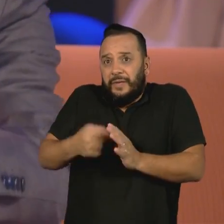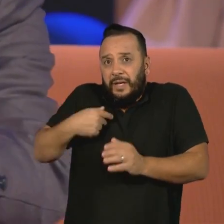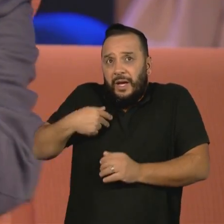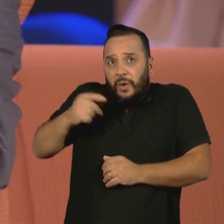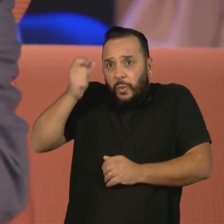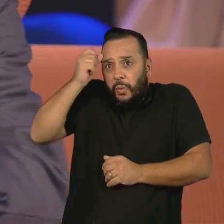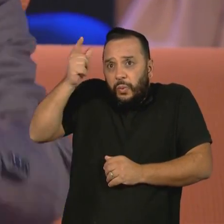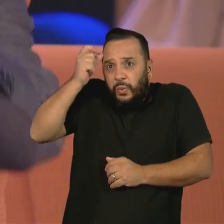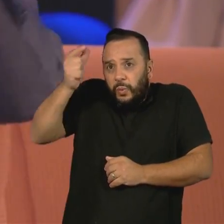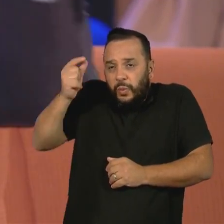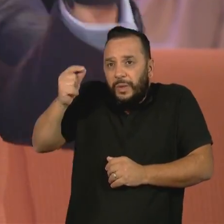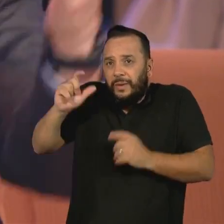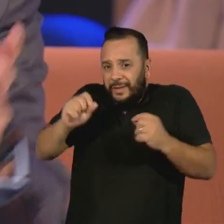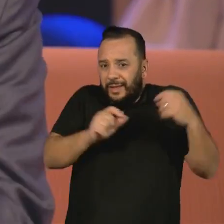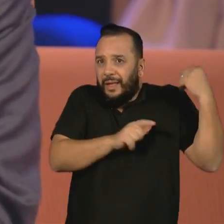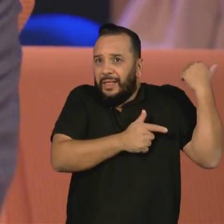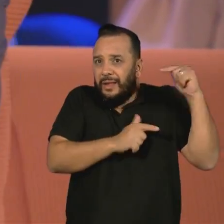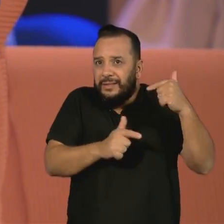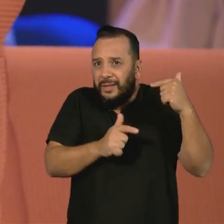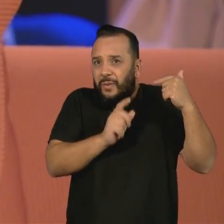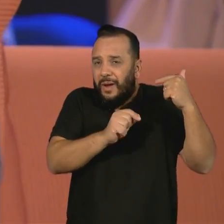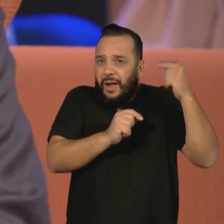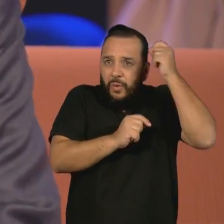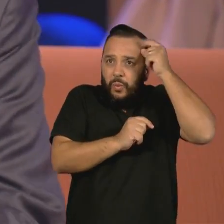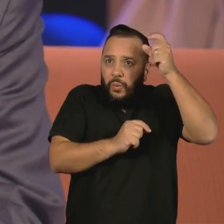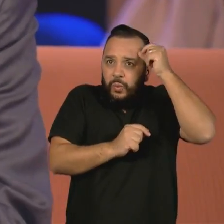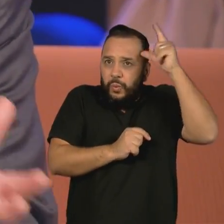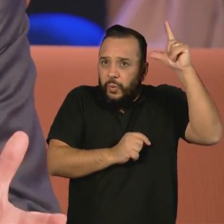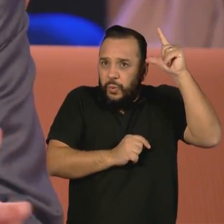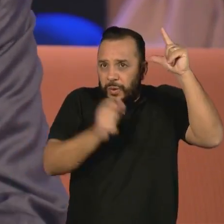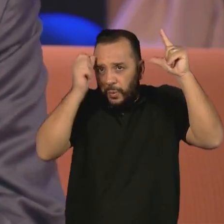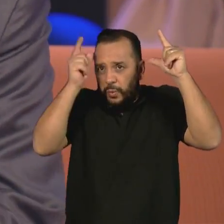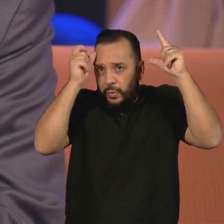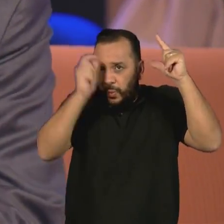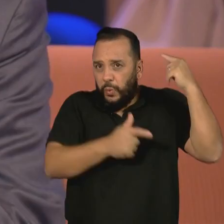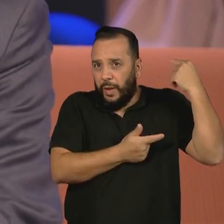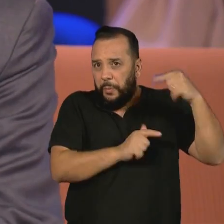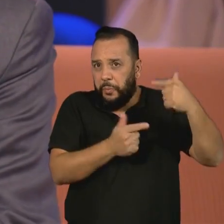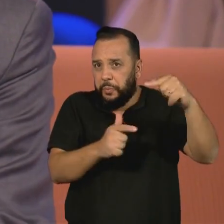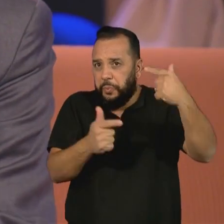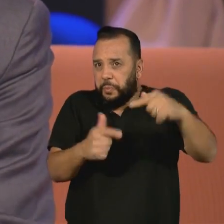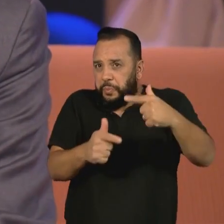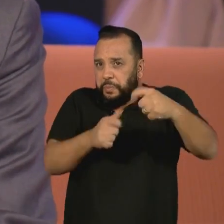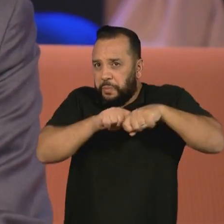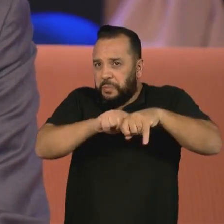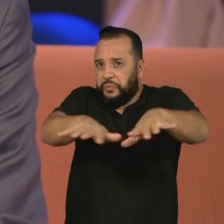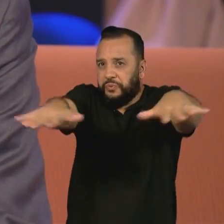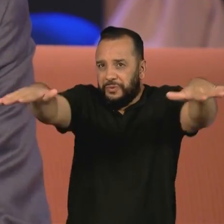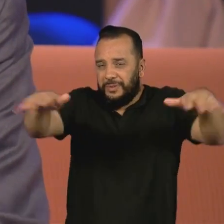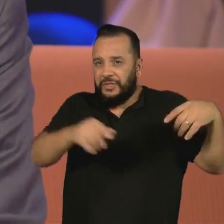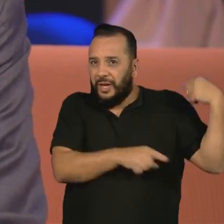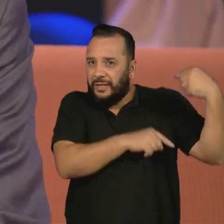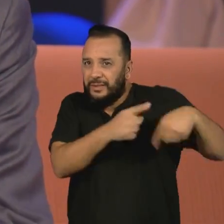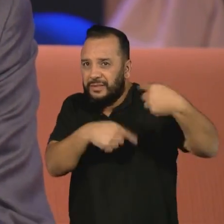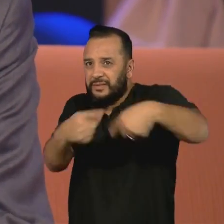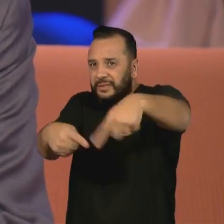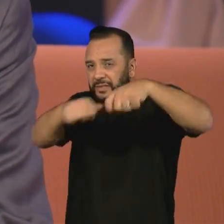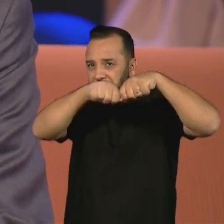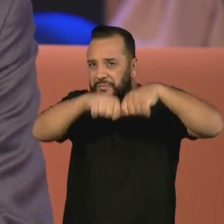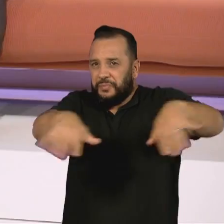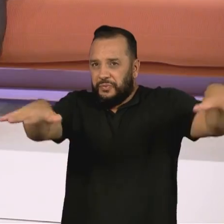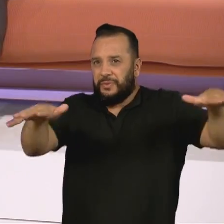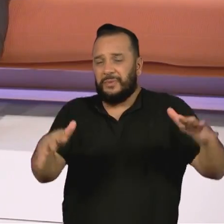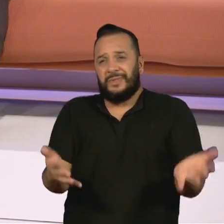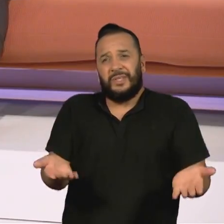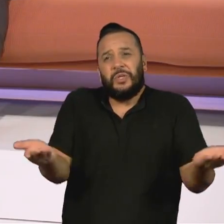de geração para geração. O que diz a tradição? A tradição é uma palavra linda. E essa tradição. E essa tradição que está chamuscada, hoje